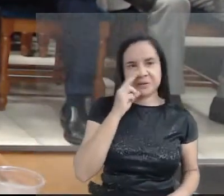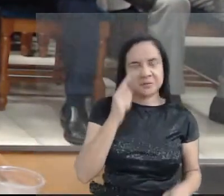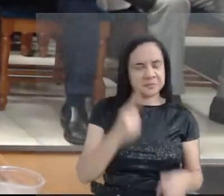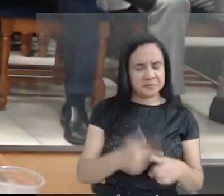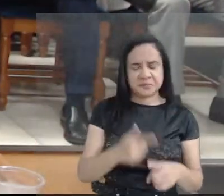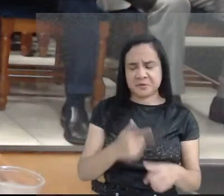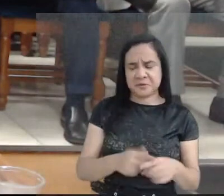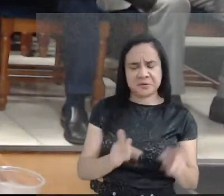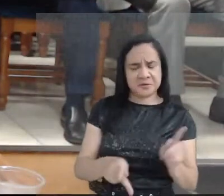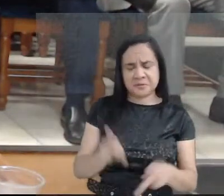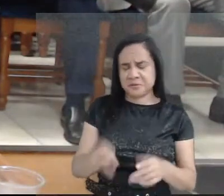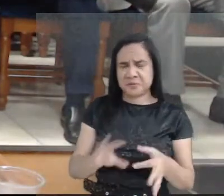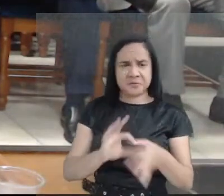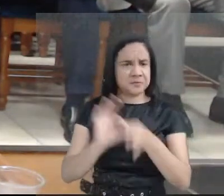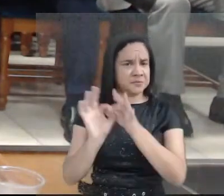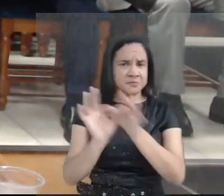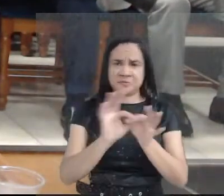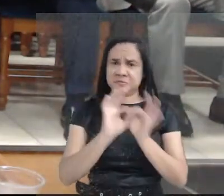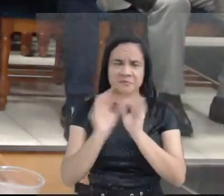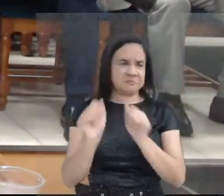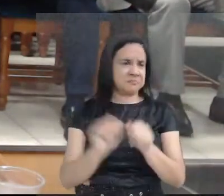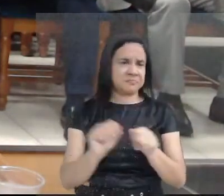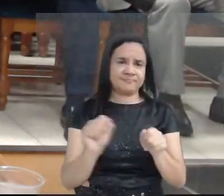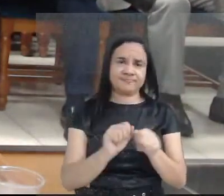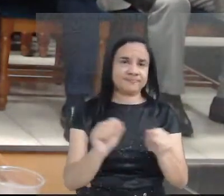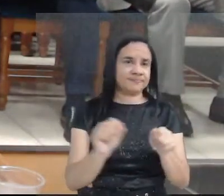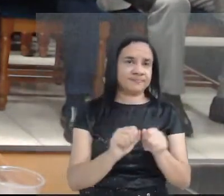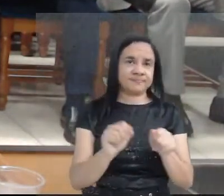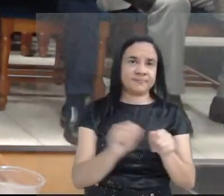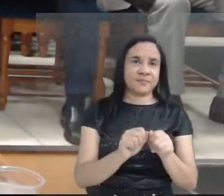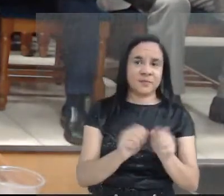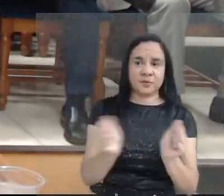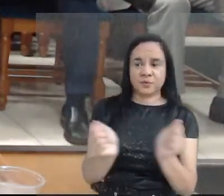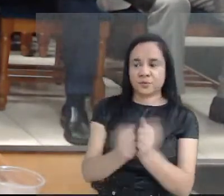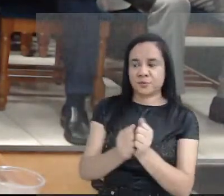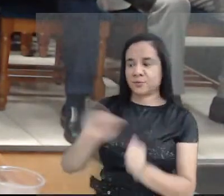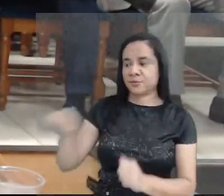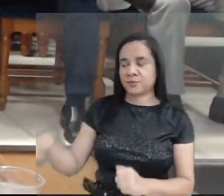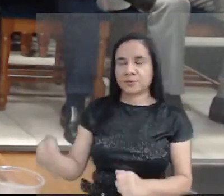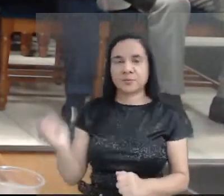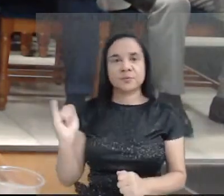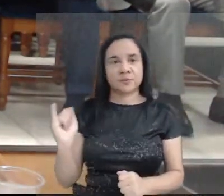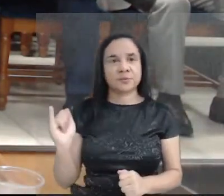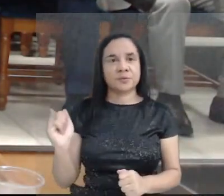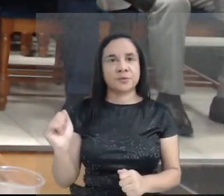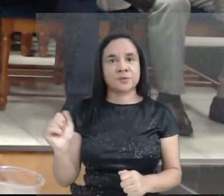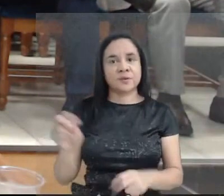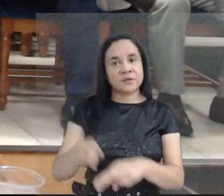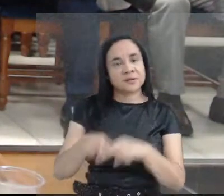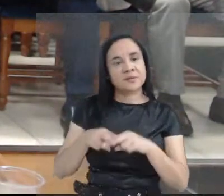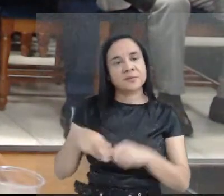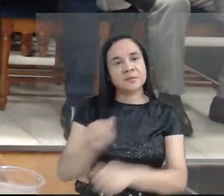não fazia aliança, não fazia parte da aliança com os judeus por intermédio de Abraão.